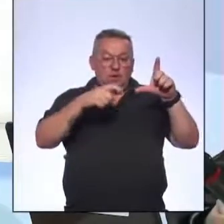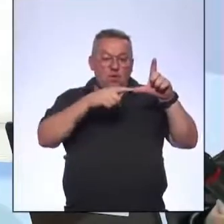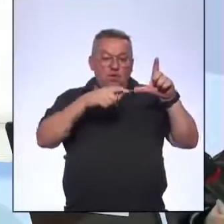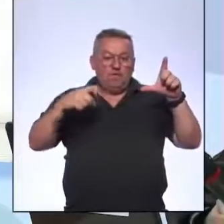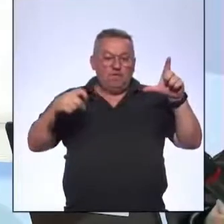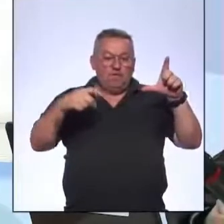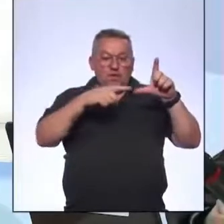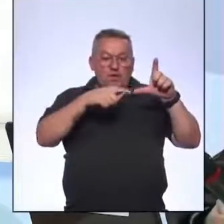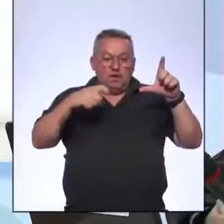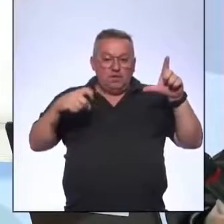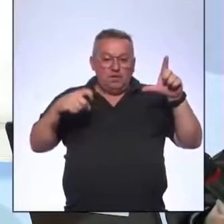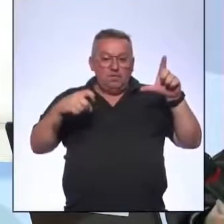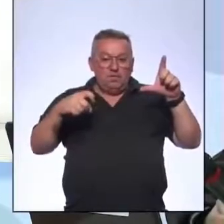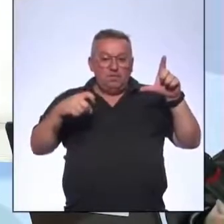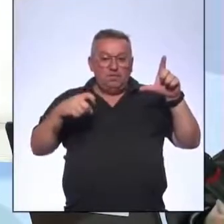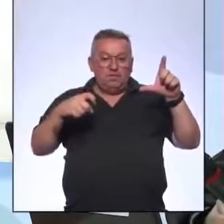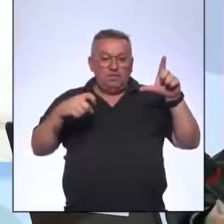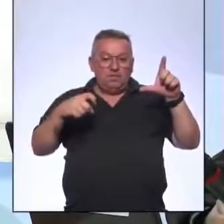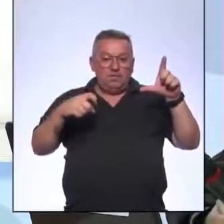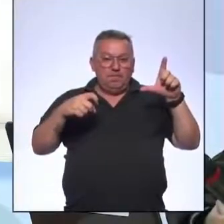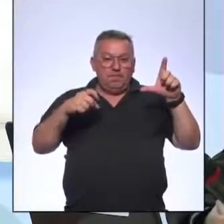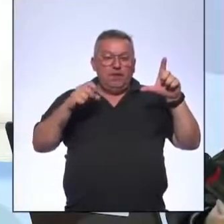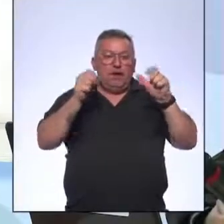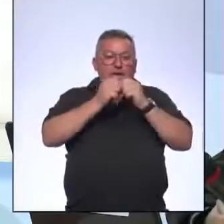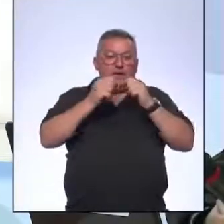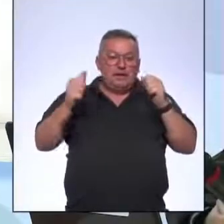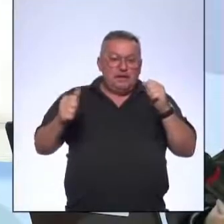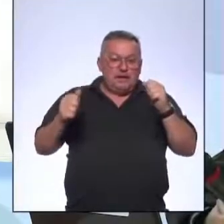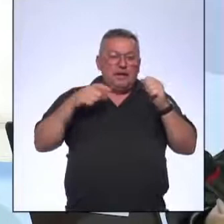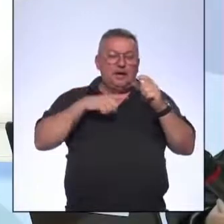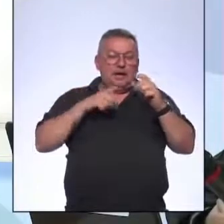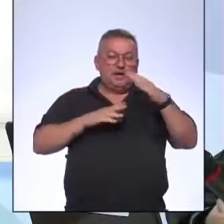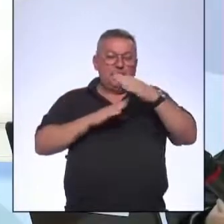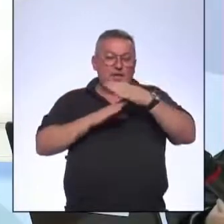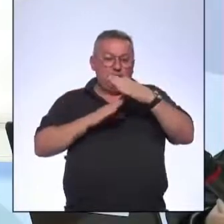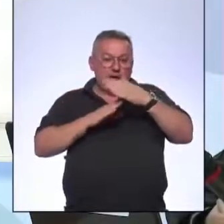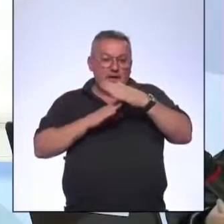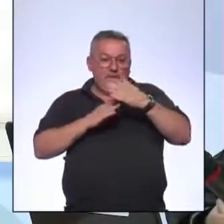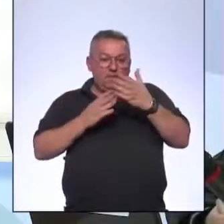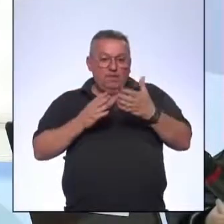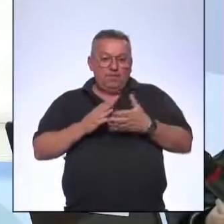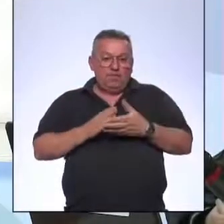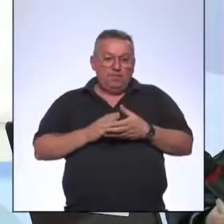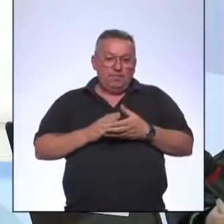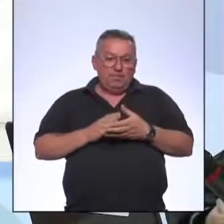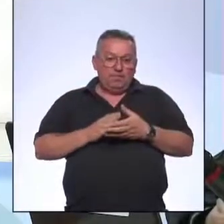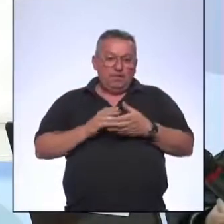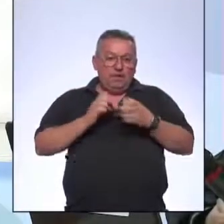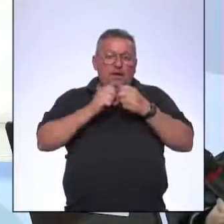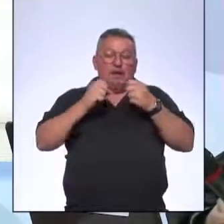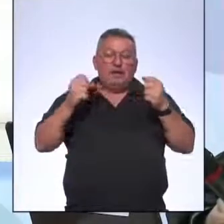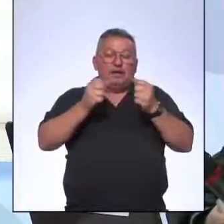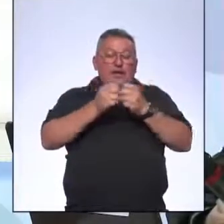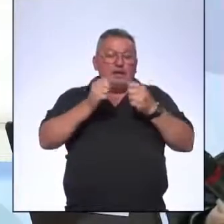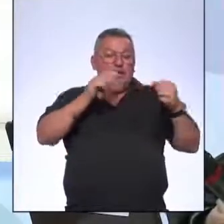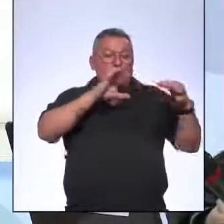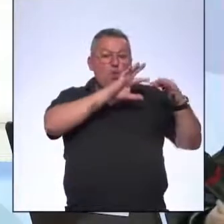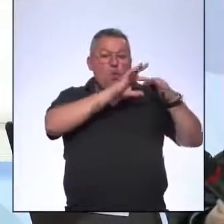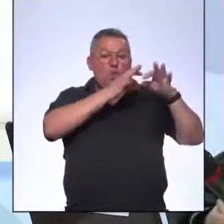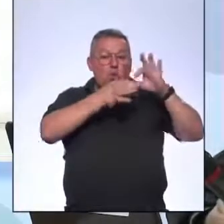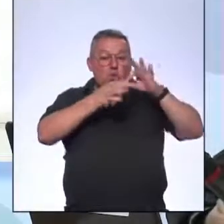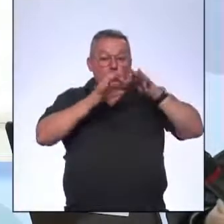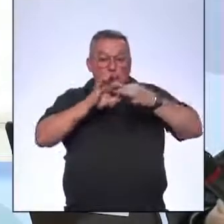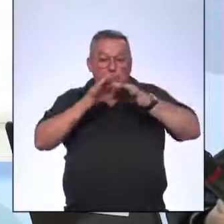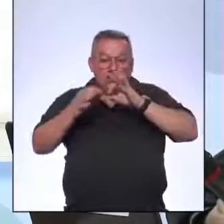certo f de x = 2x sem essa restrição tem um contexto nesse